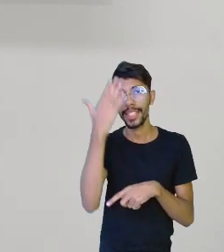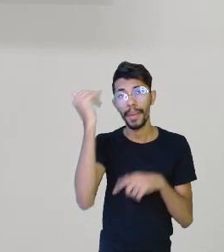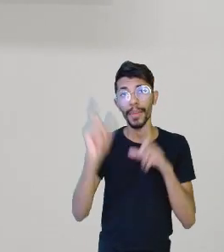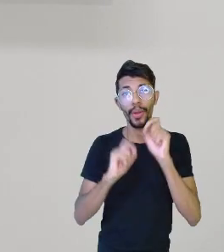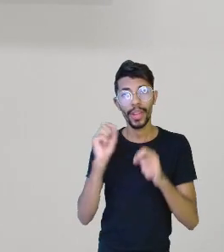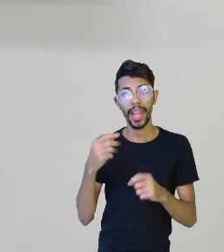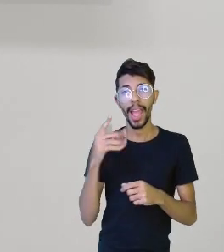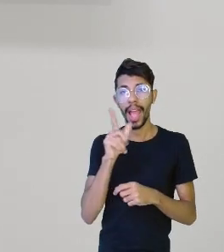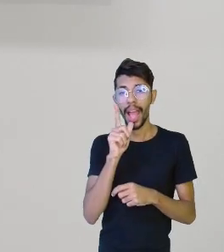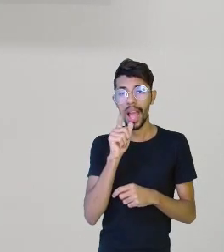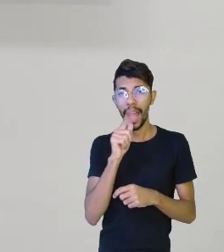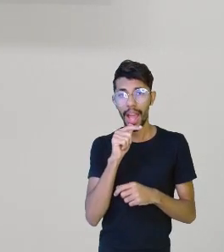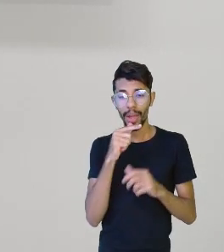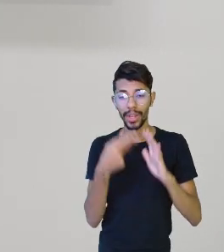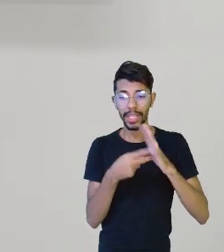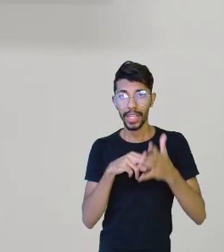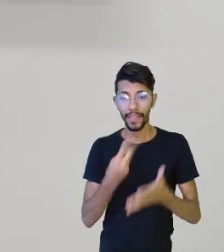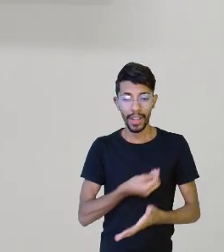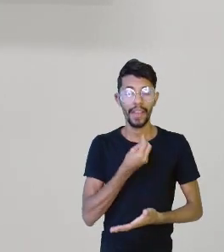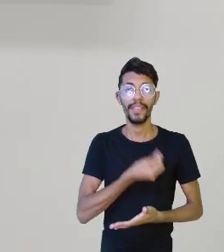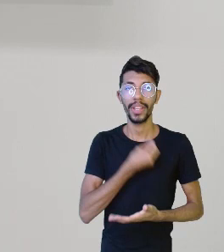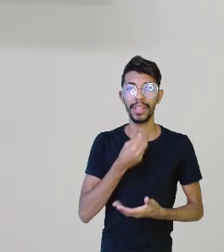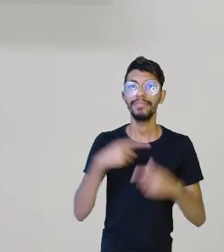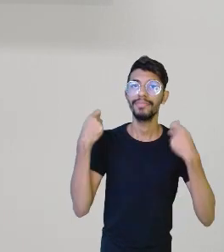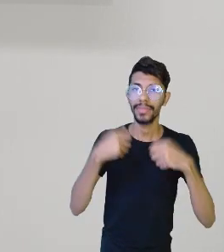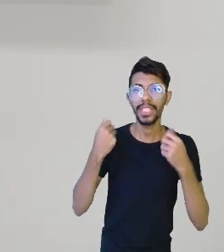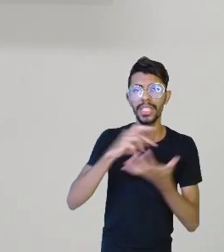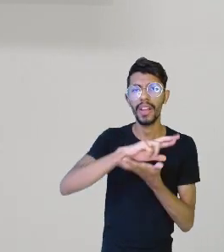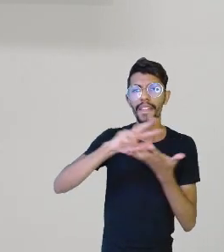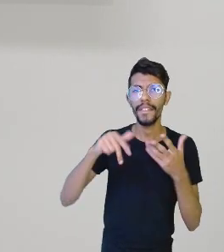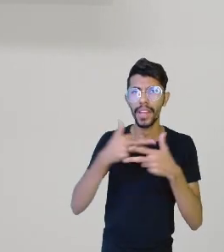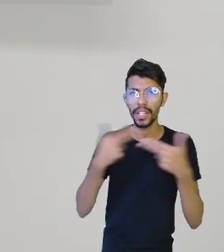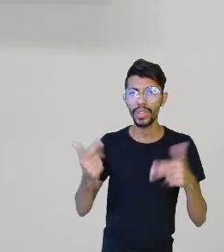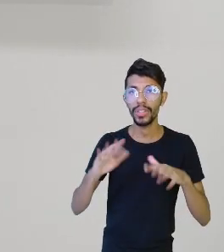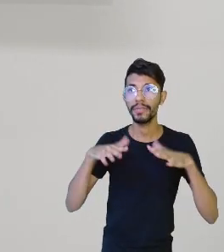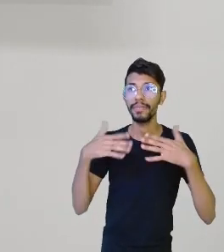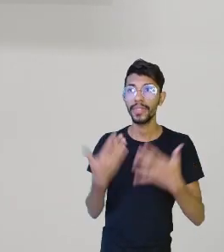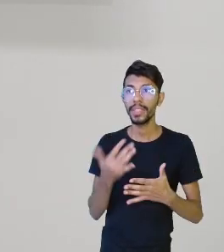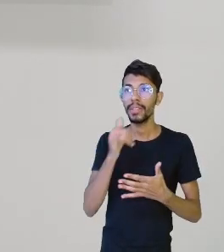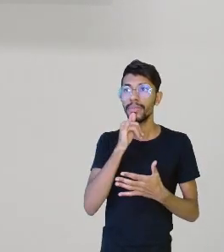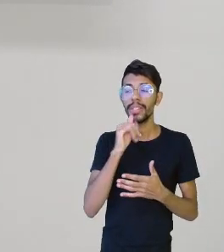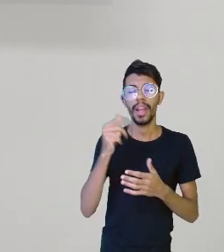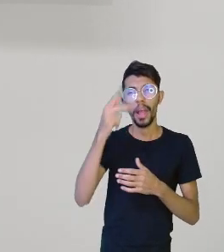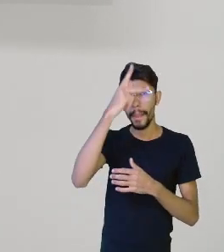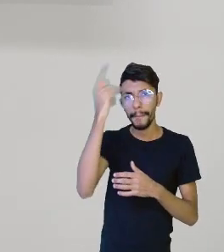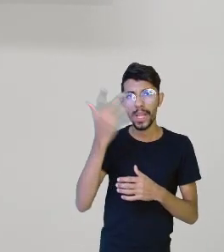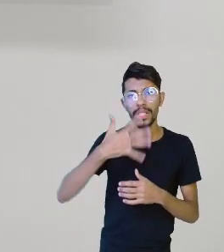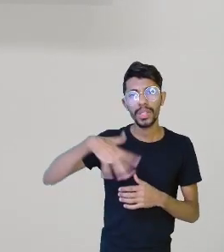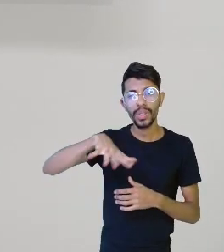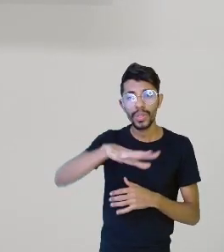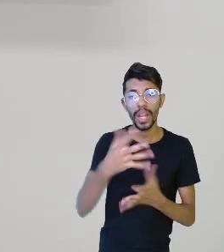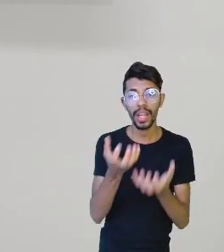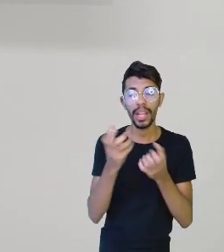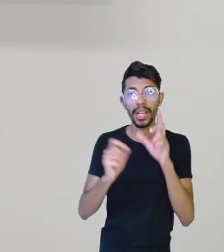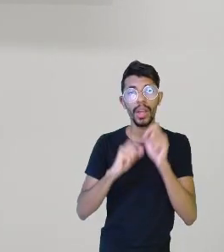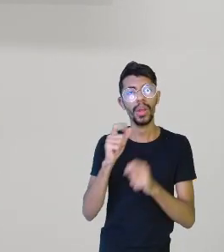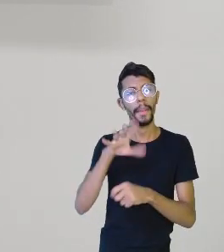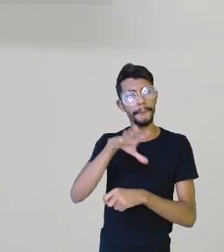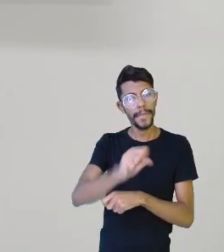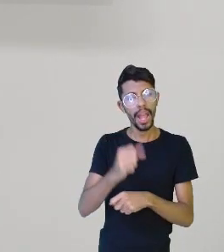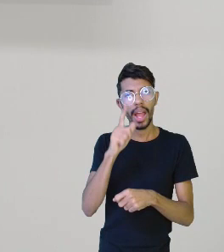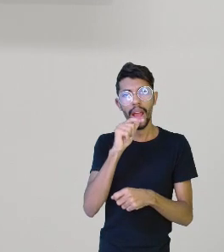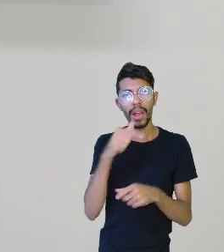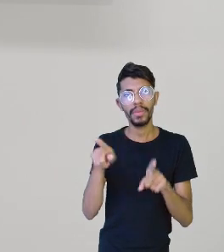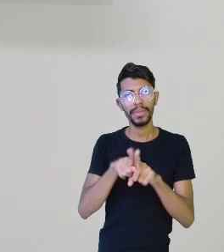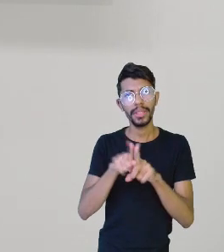disso, é essencial para várias coisas, as pessoas queriam pegar dessa água também para utilizar, água potável.